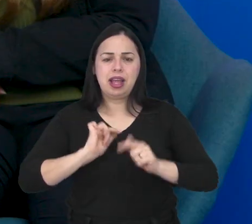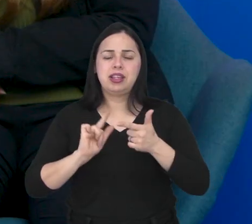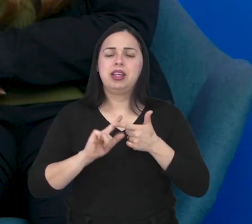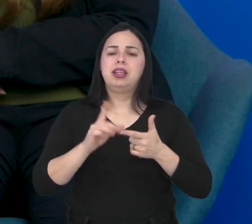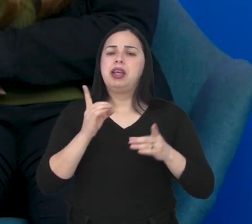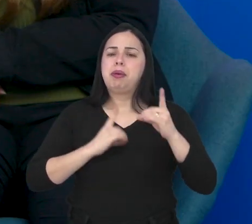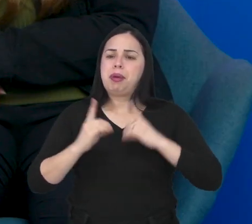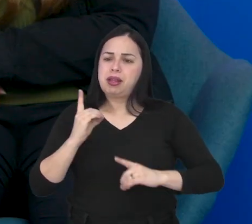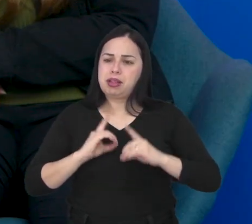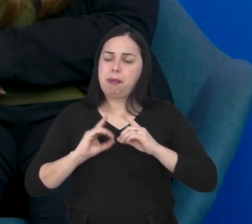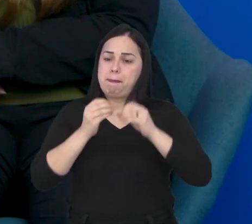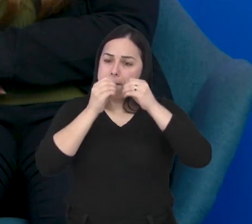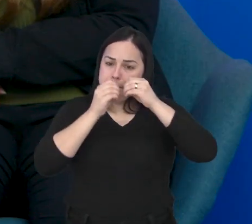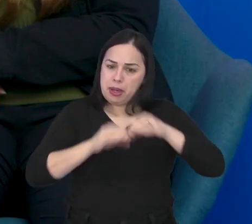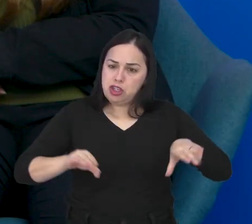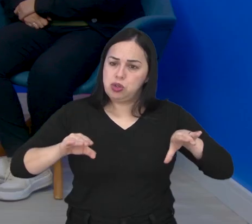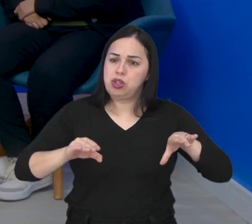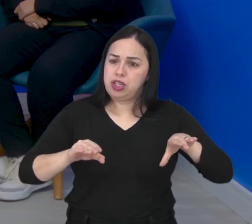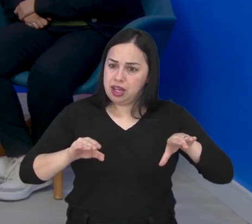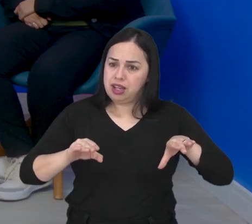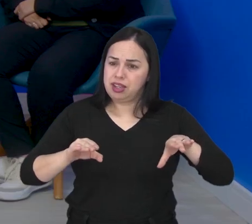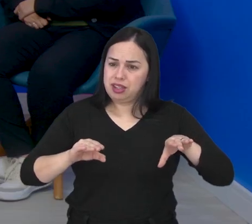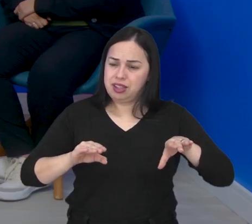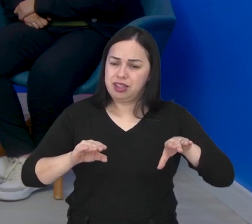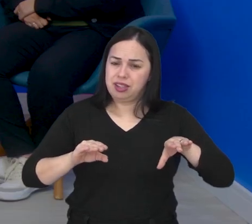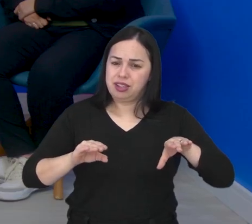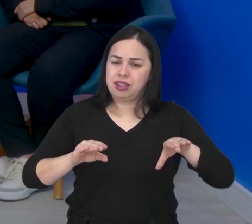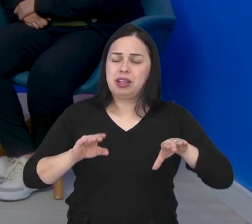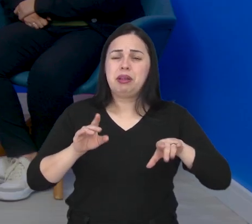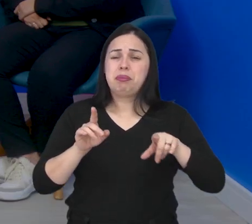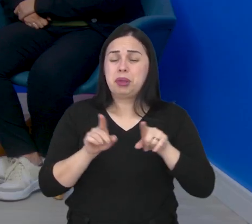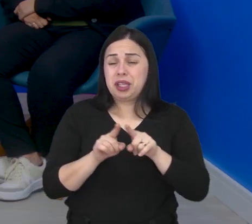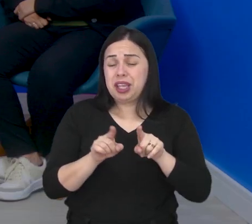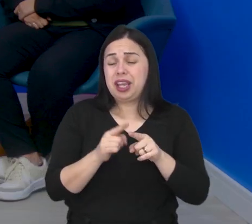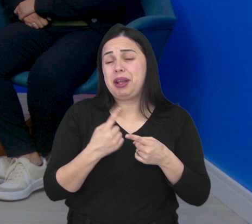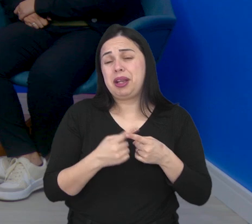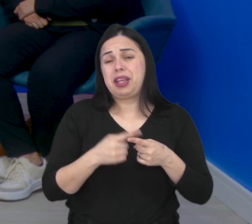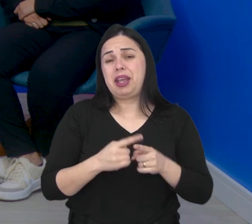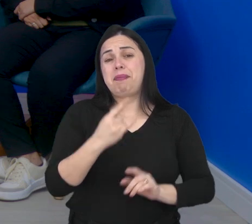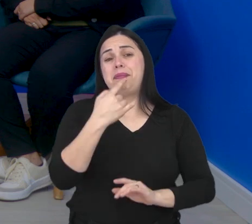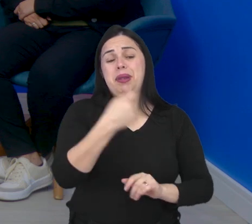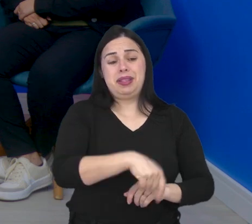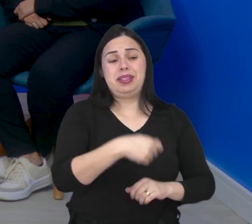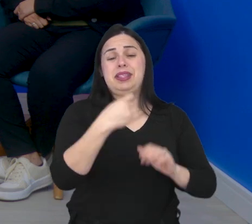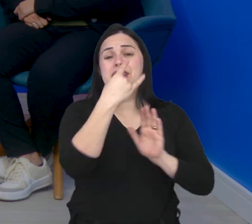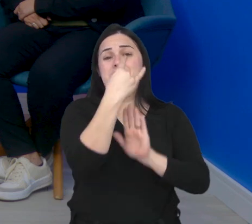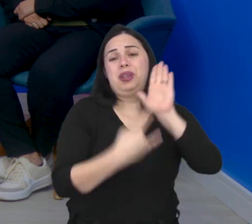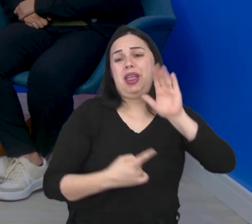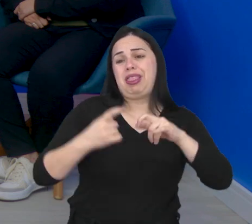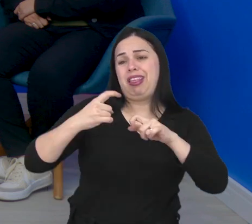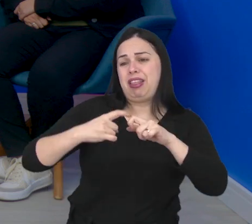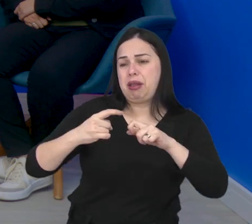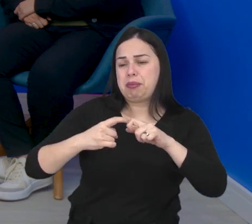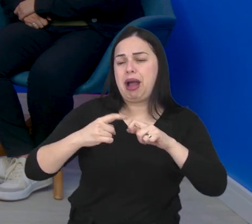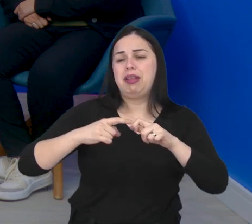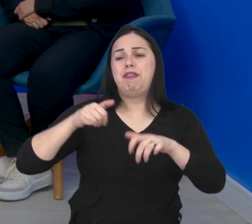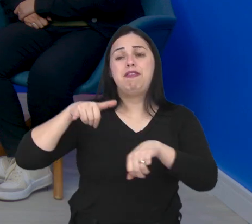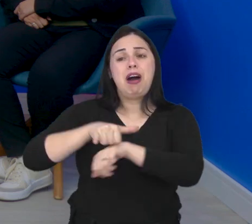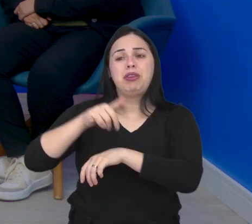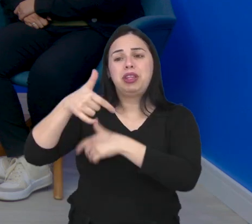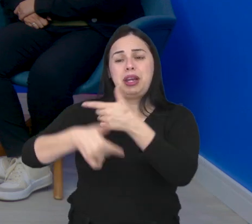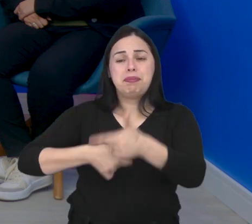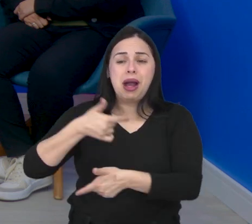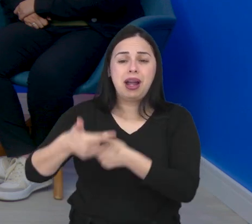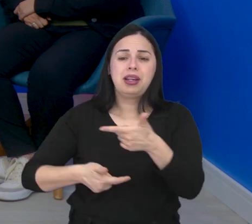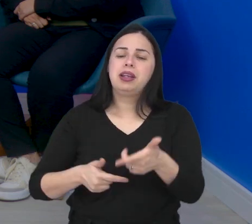ansiedade, depressão, isso afeta justamente até mesmo atestados, né? De que forma também